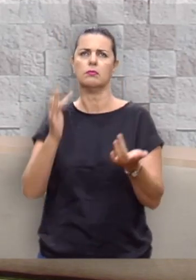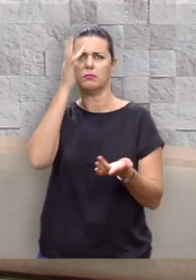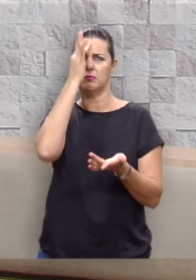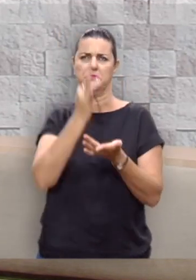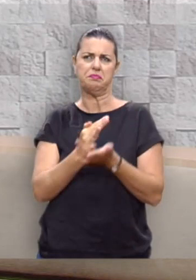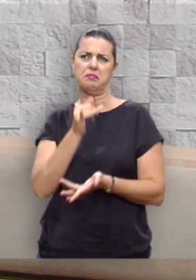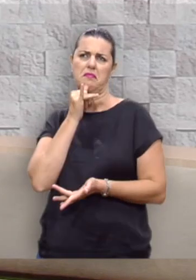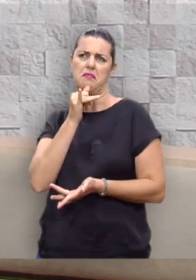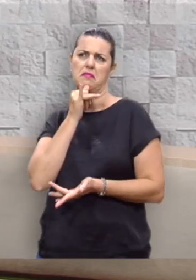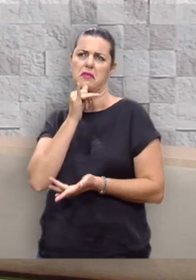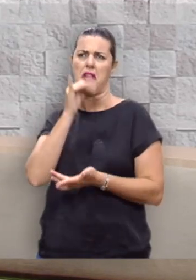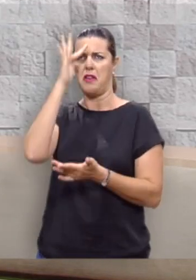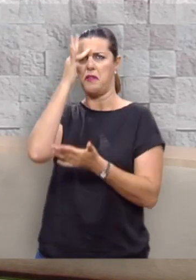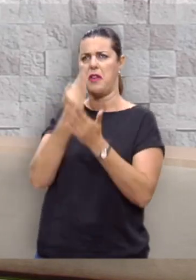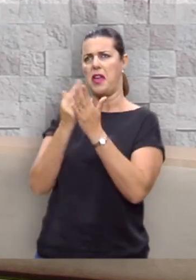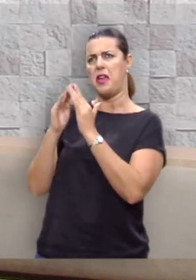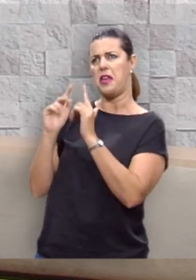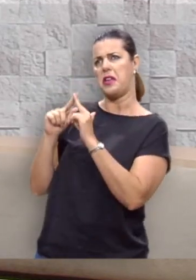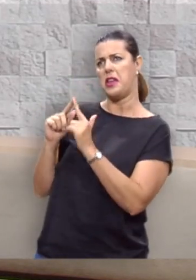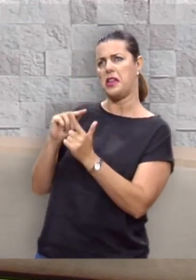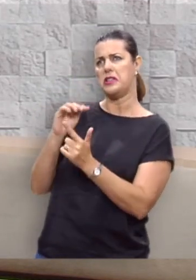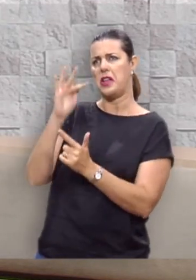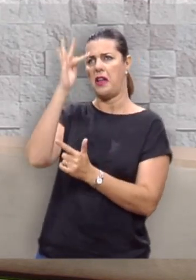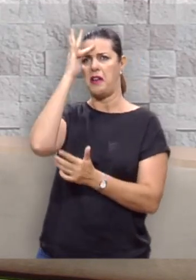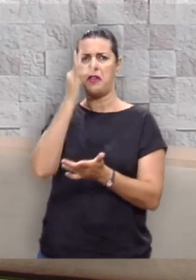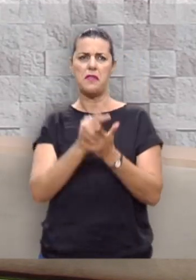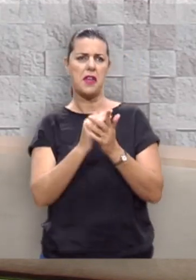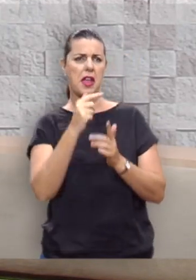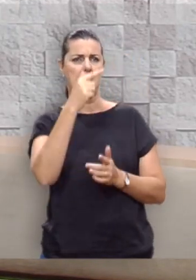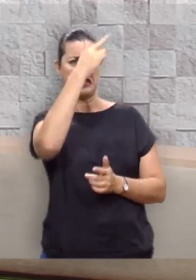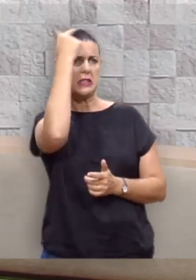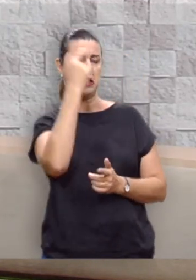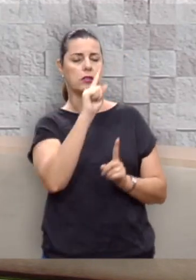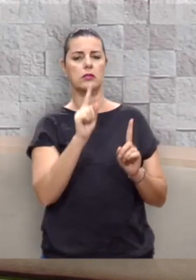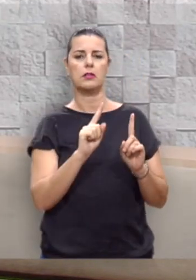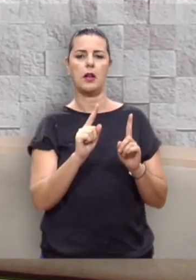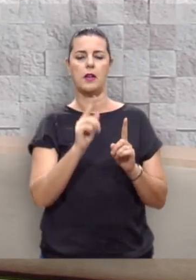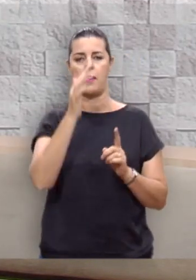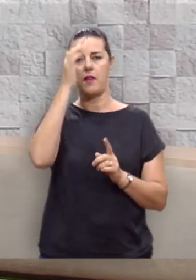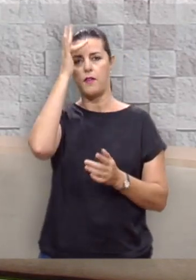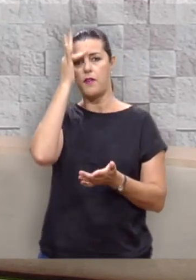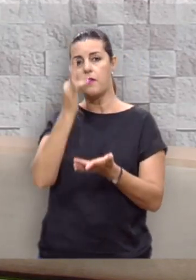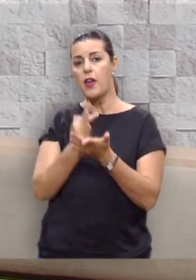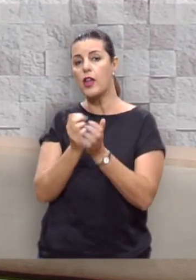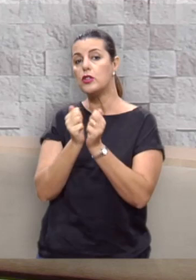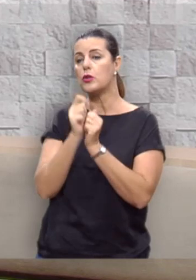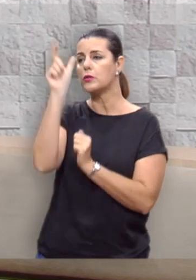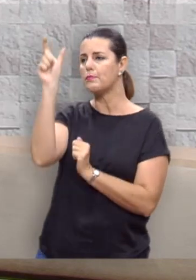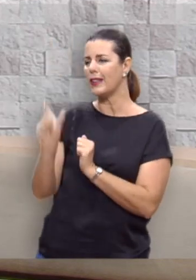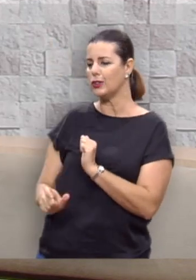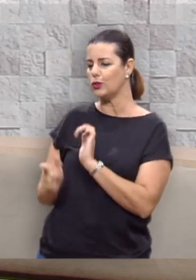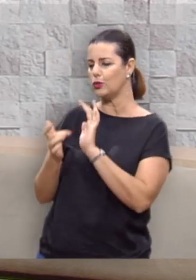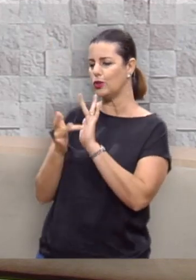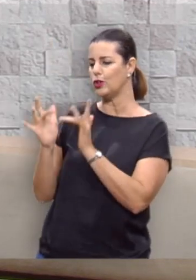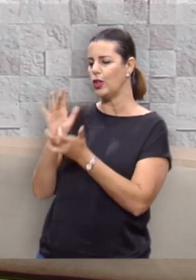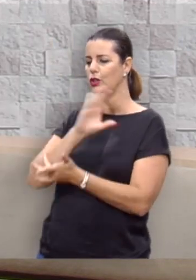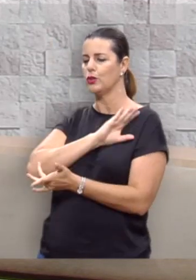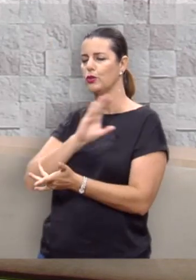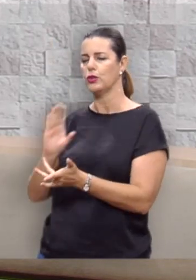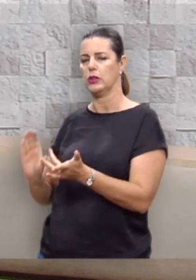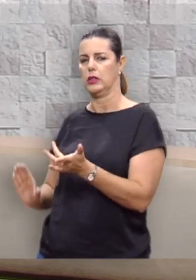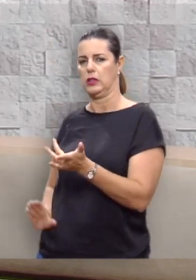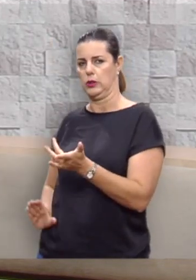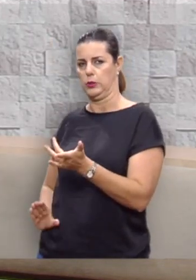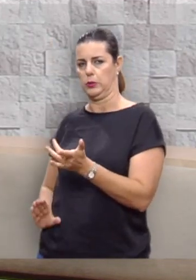fé, não é fé na igreja, não é fé nos santos, é fé na pessoa bendita e gloriosa do